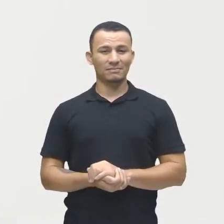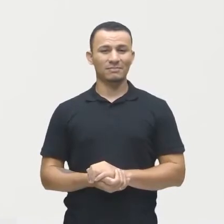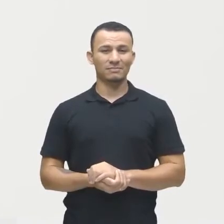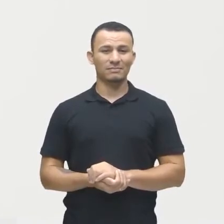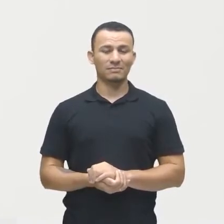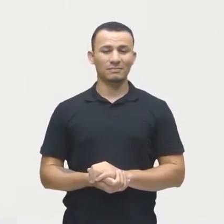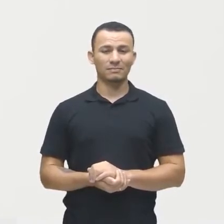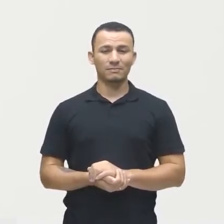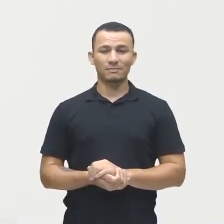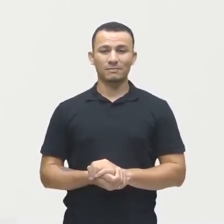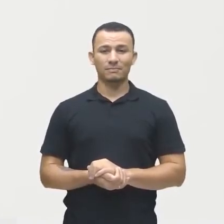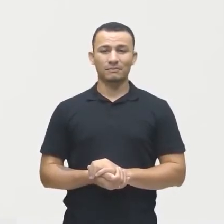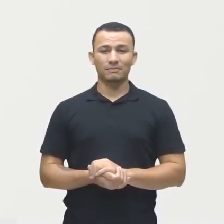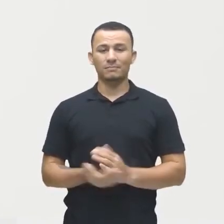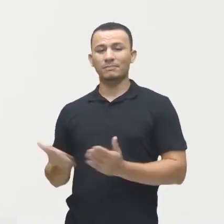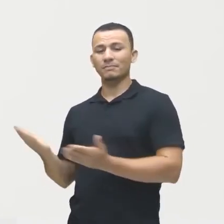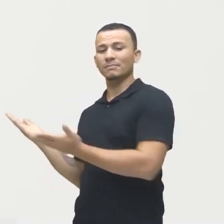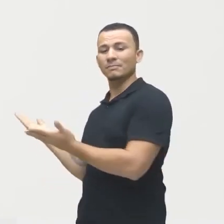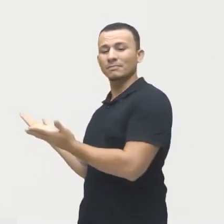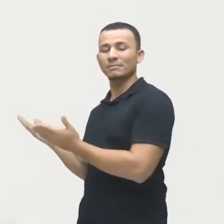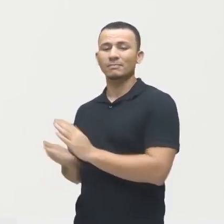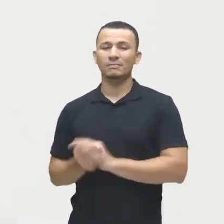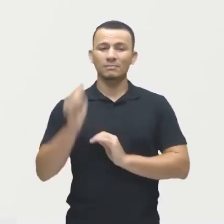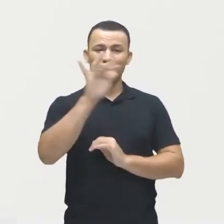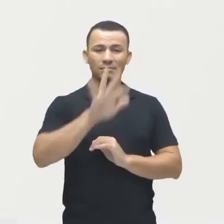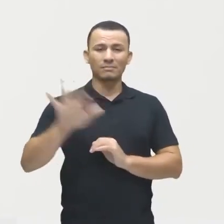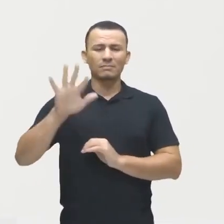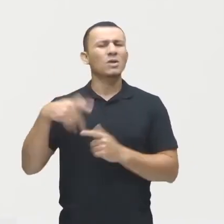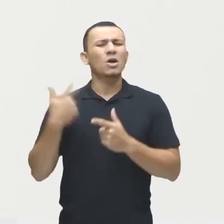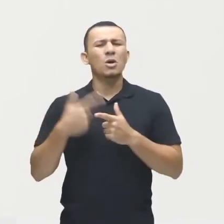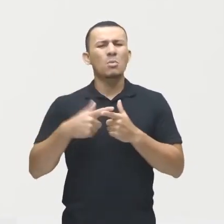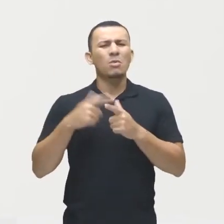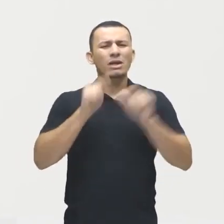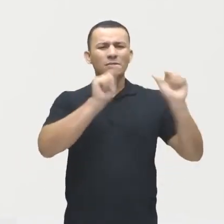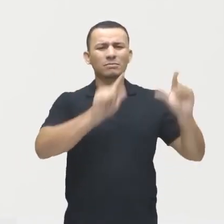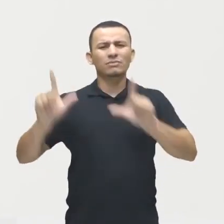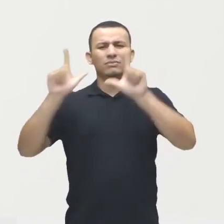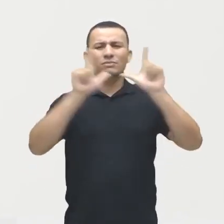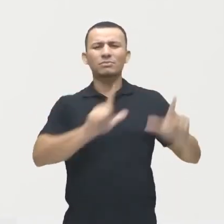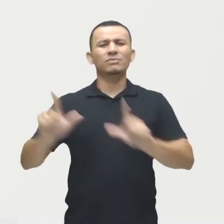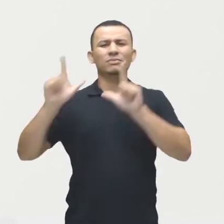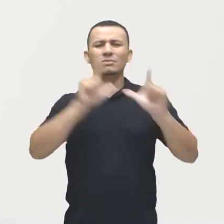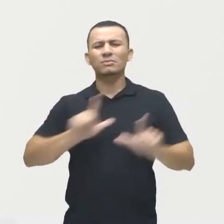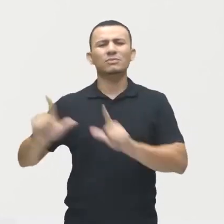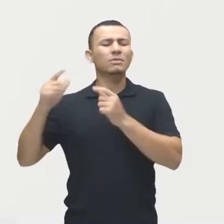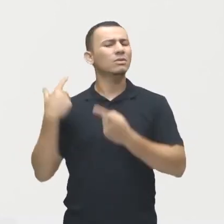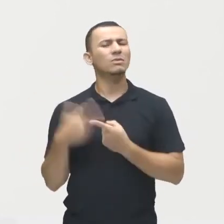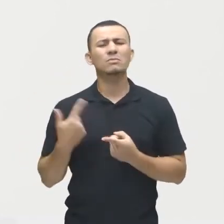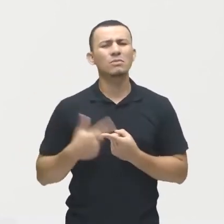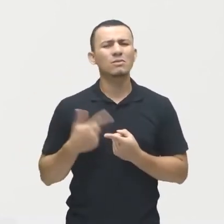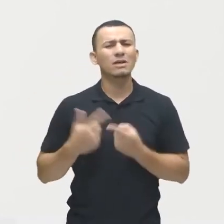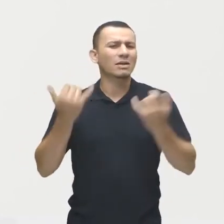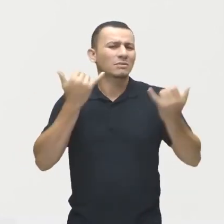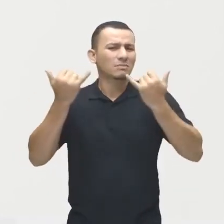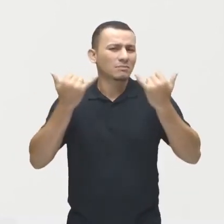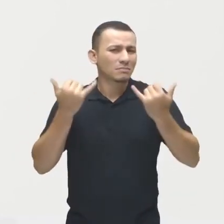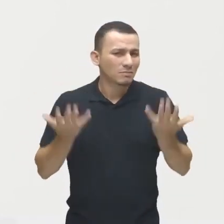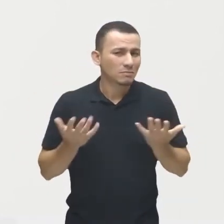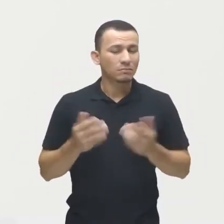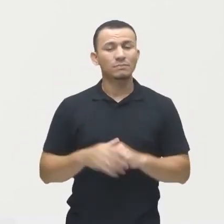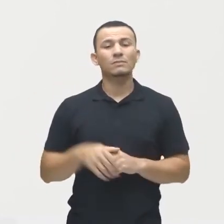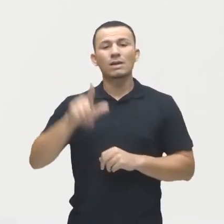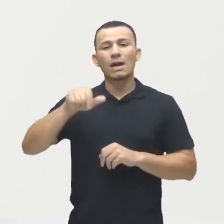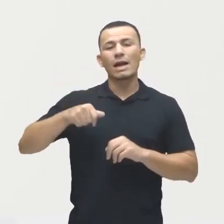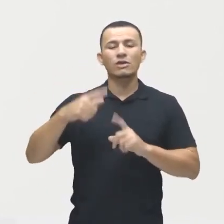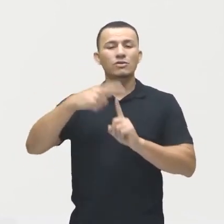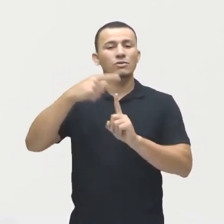Outra observação. Por que eu estou passando várias imagens com vários meios, várias formas de comunicação? Para